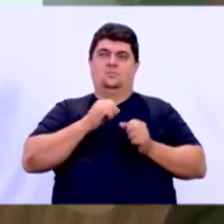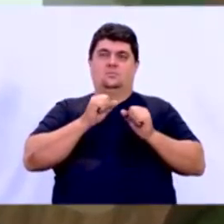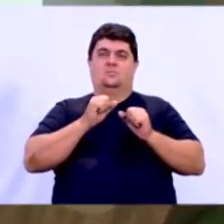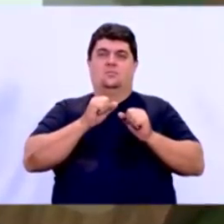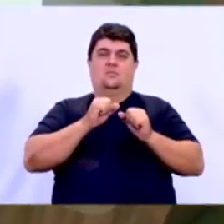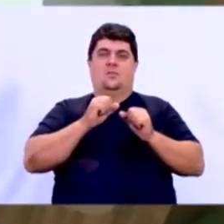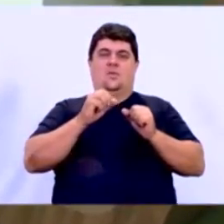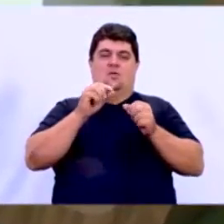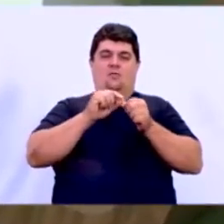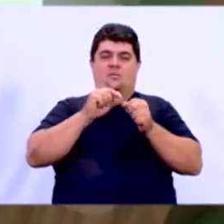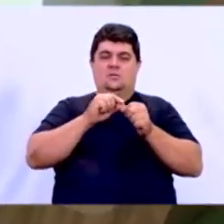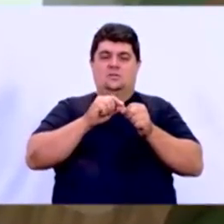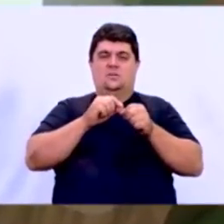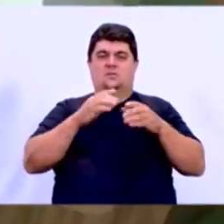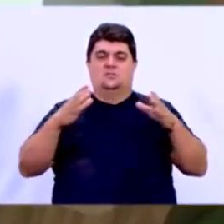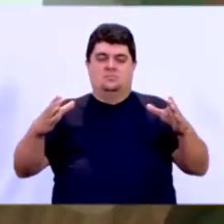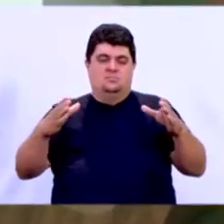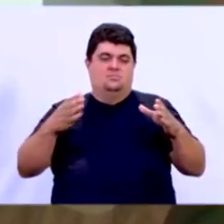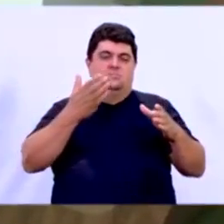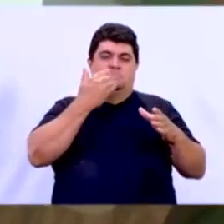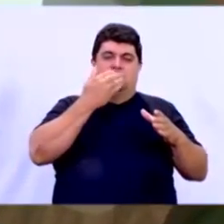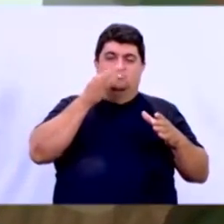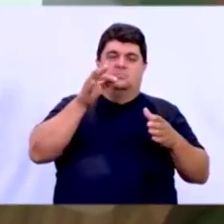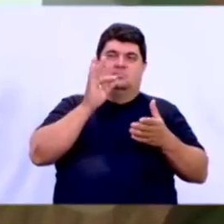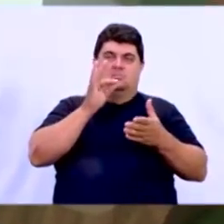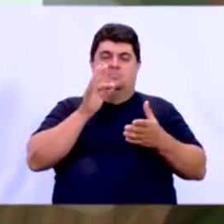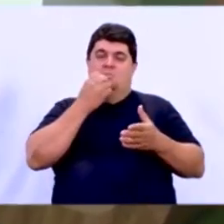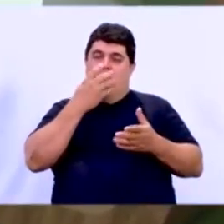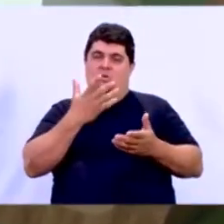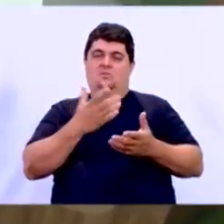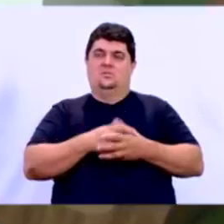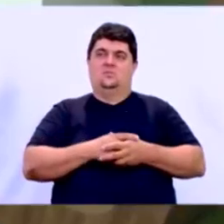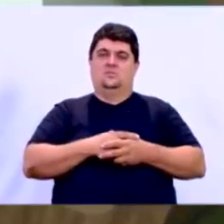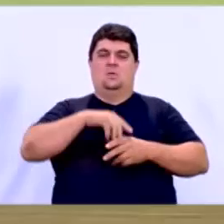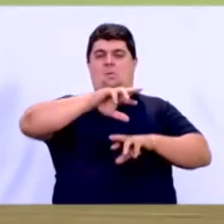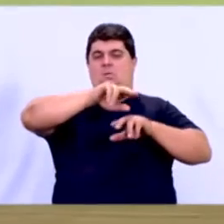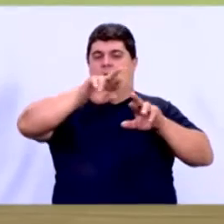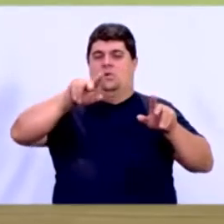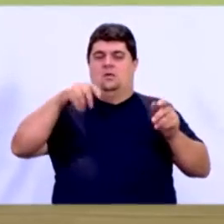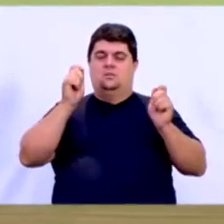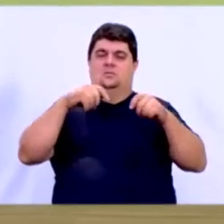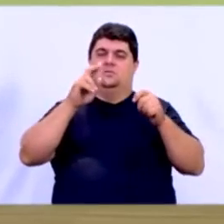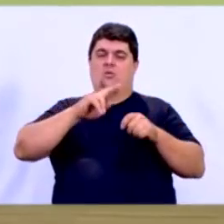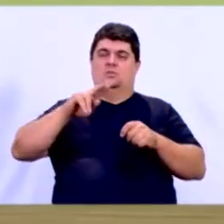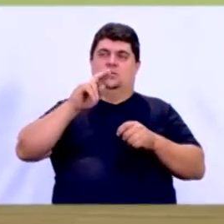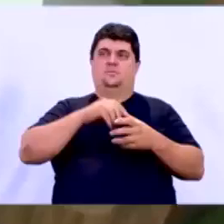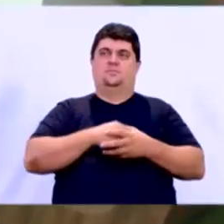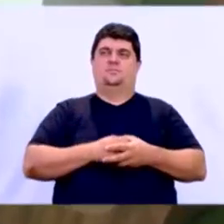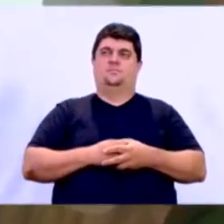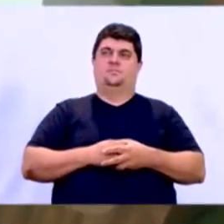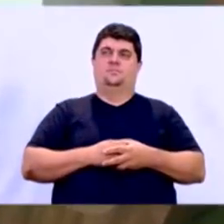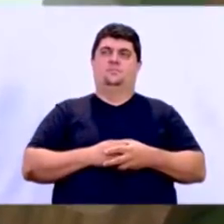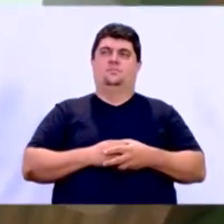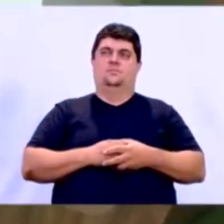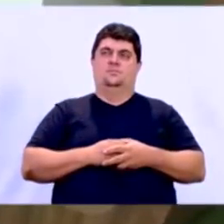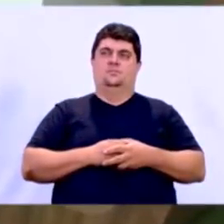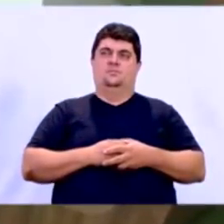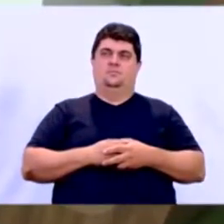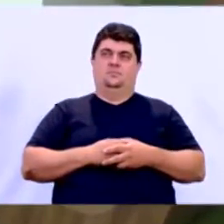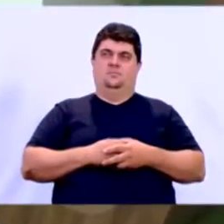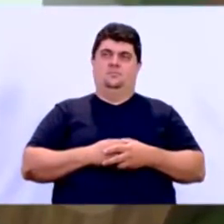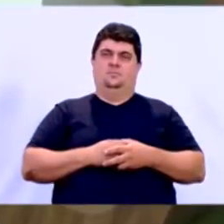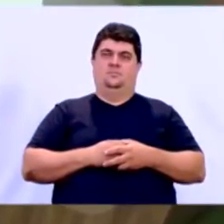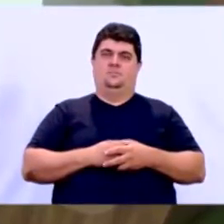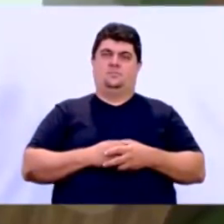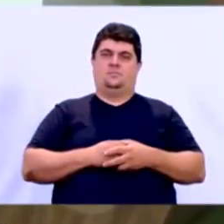para fazer uma cesta de café da manhã, né? É legal também. São várias opções que a gente pode trabalhar por aí. É isso mesmo. Bom, então,